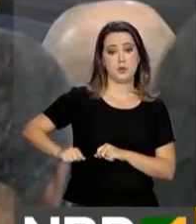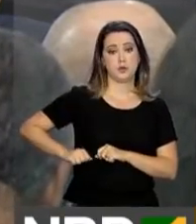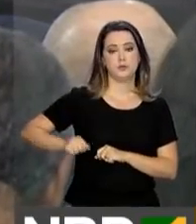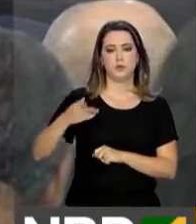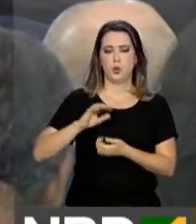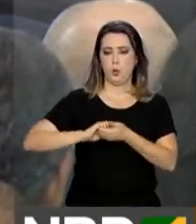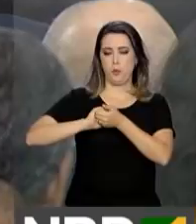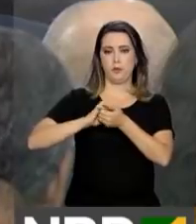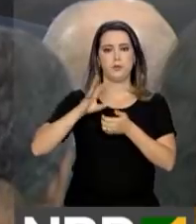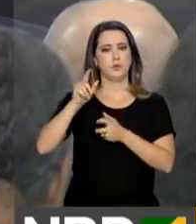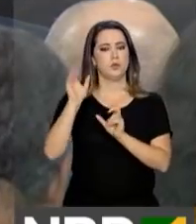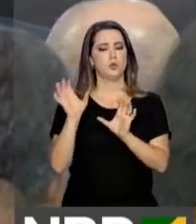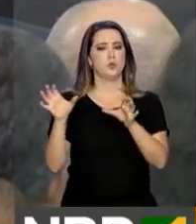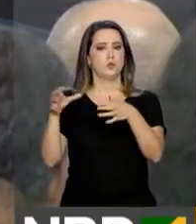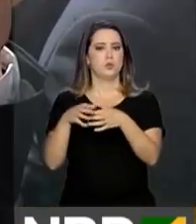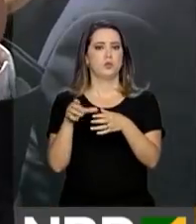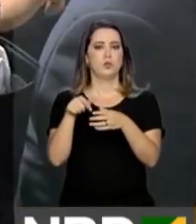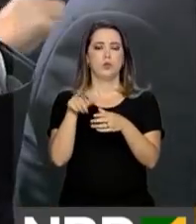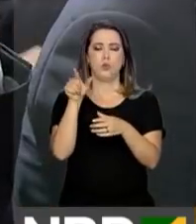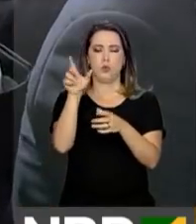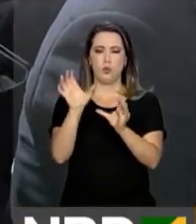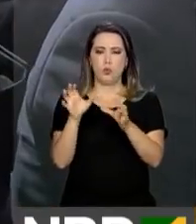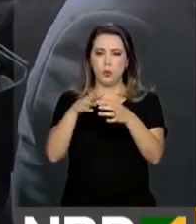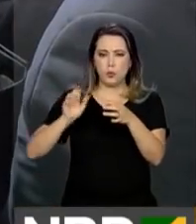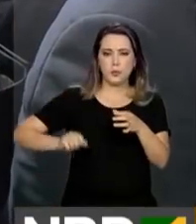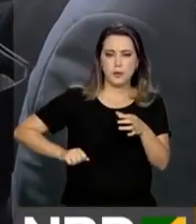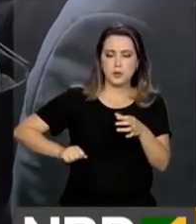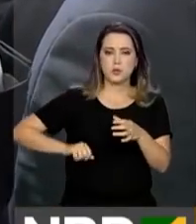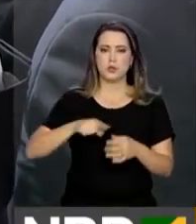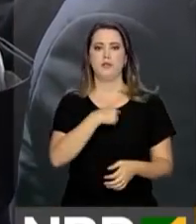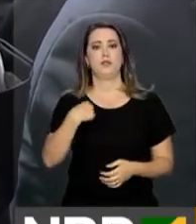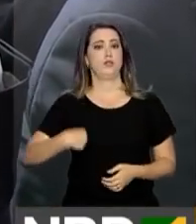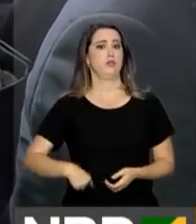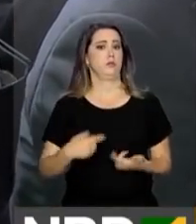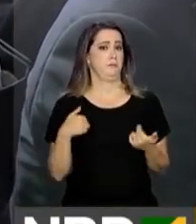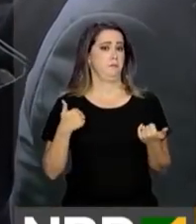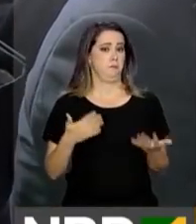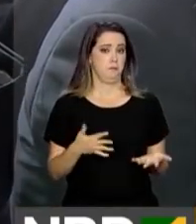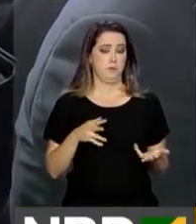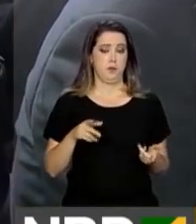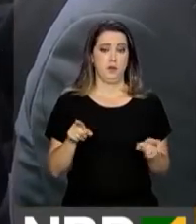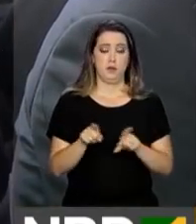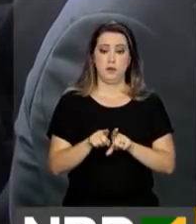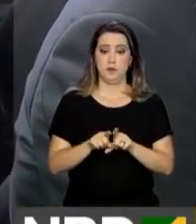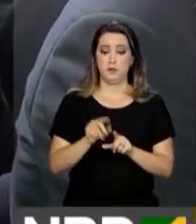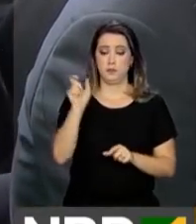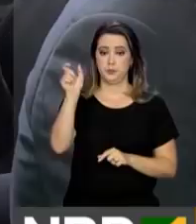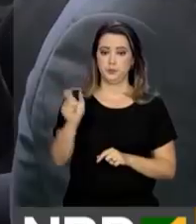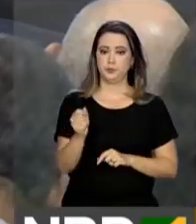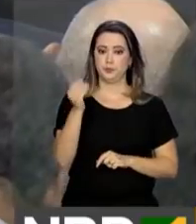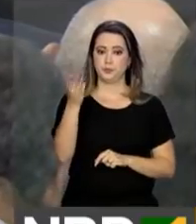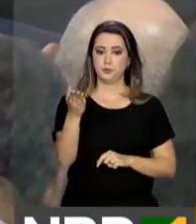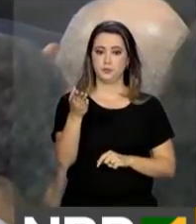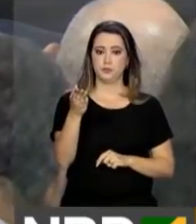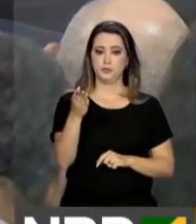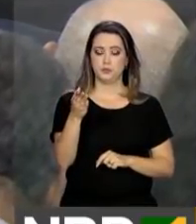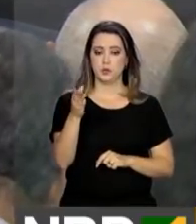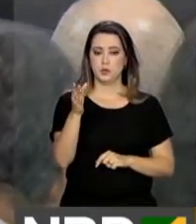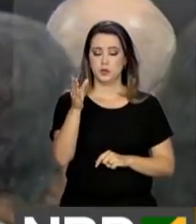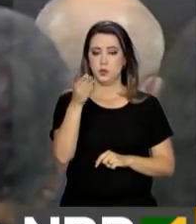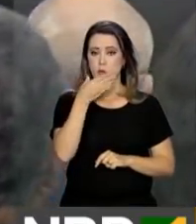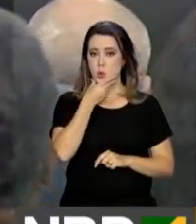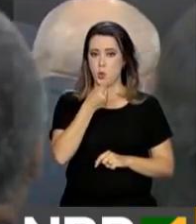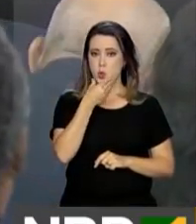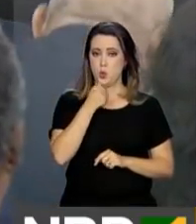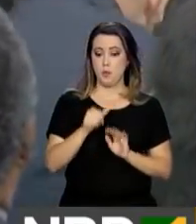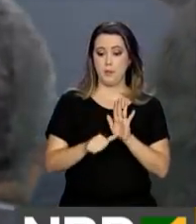de quem cumprimentou todos os integrantes do corpo diplomático a um show de simon chan bull o